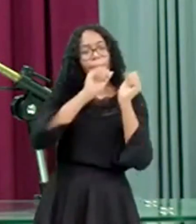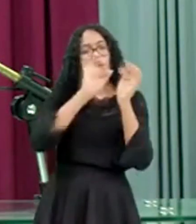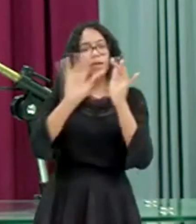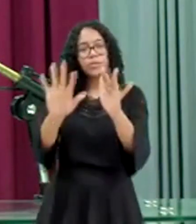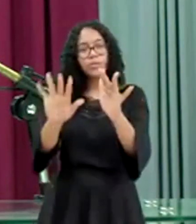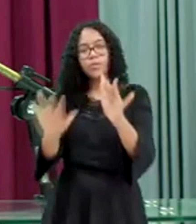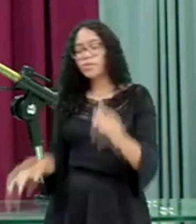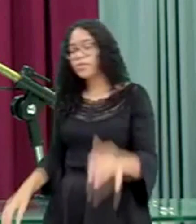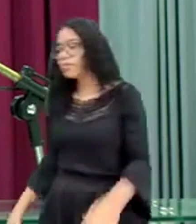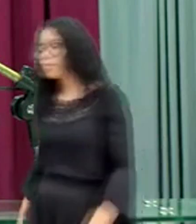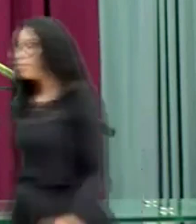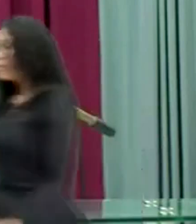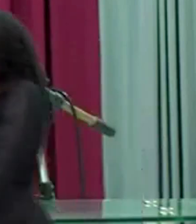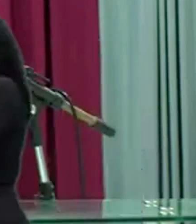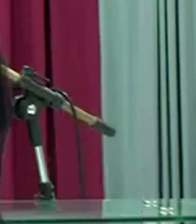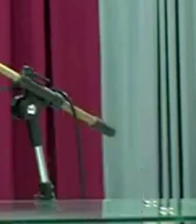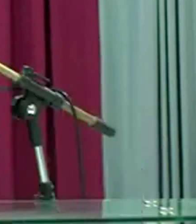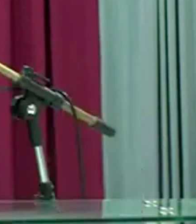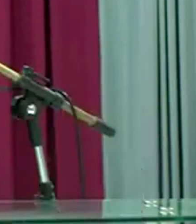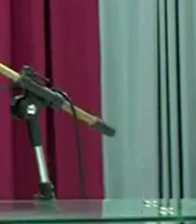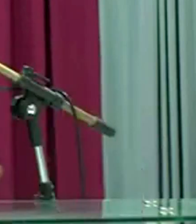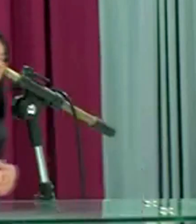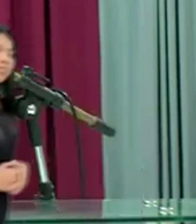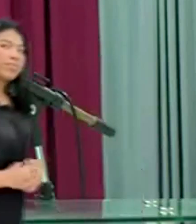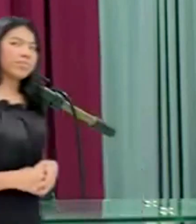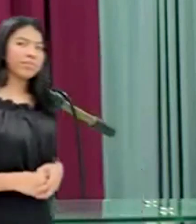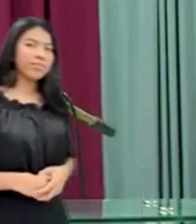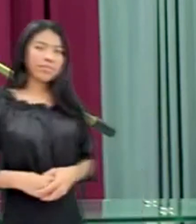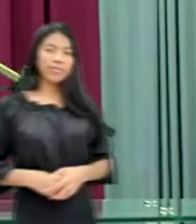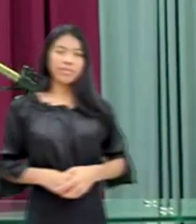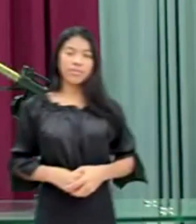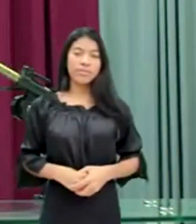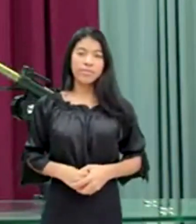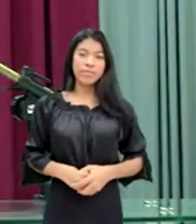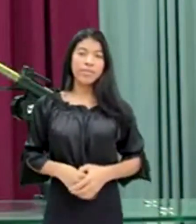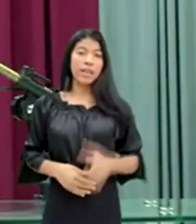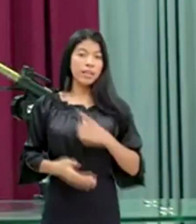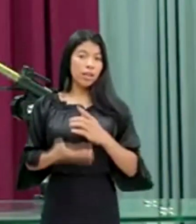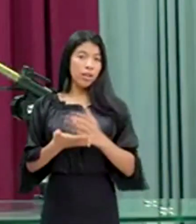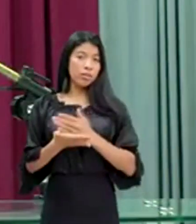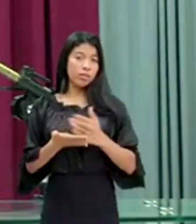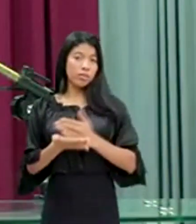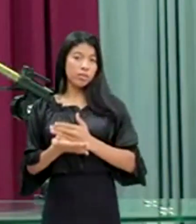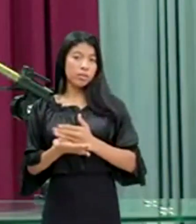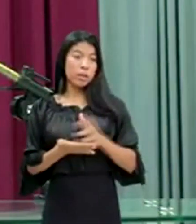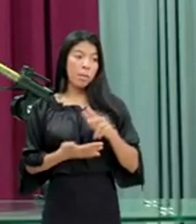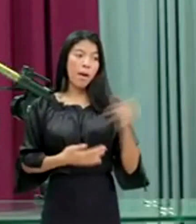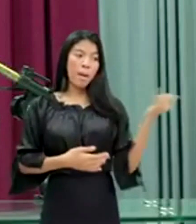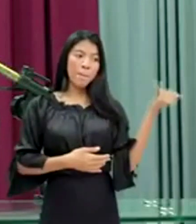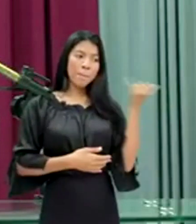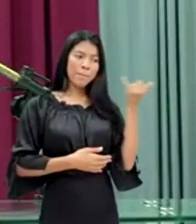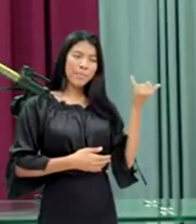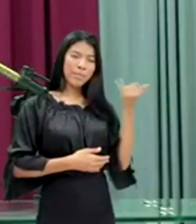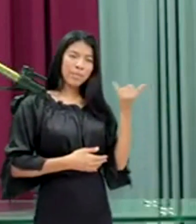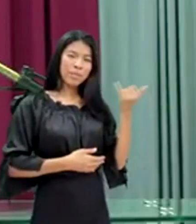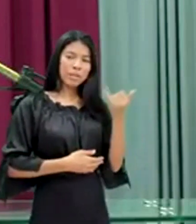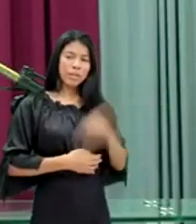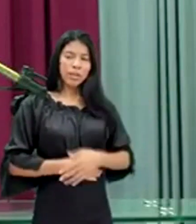abençoando. Tem irmãos que me contam isso, pastor, no meio dessa crise Deus tem me